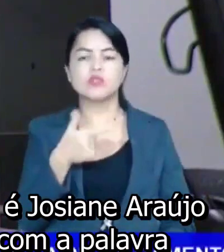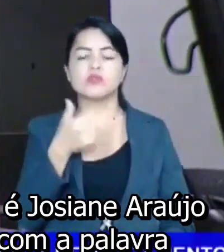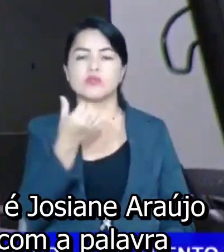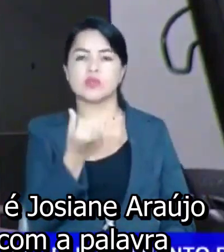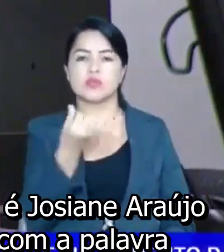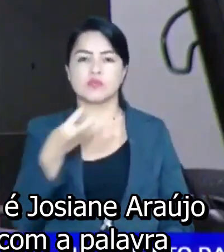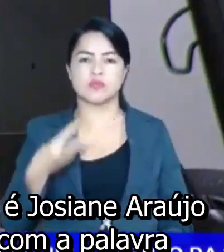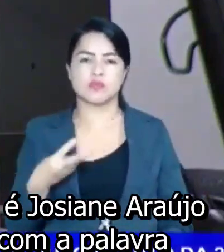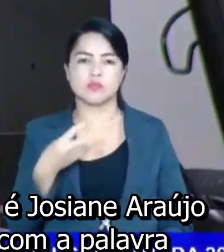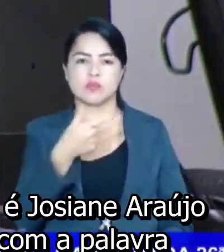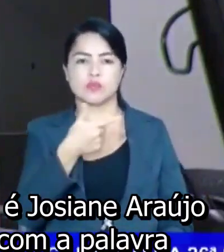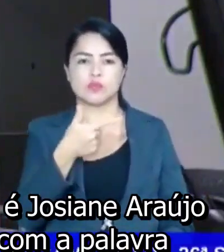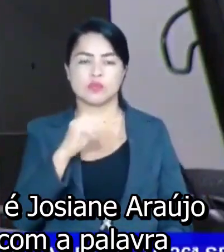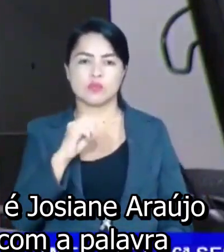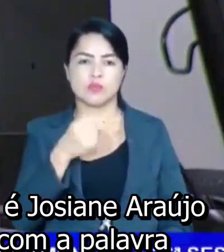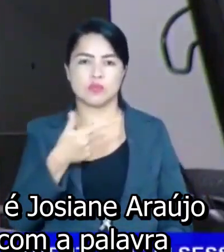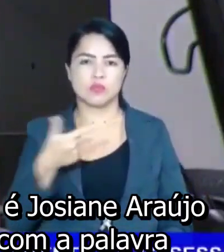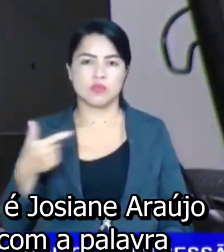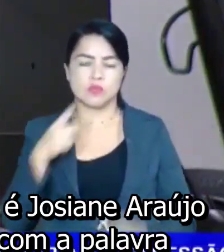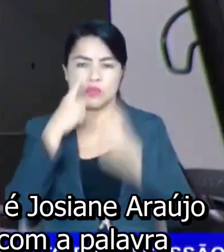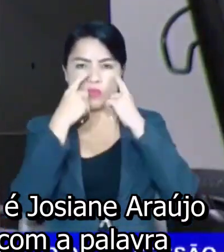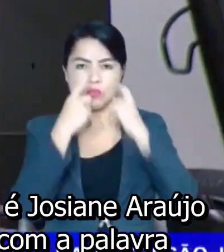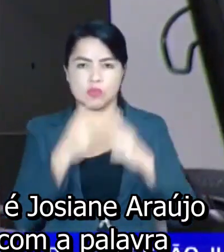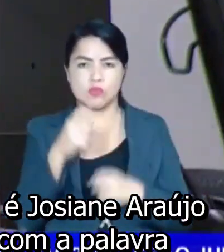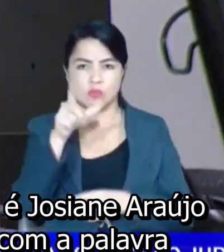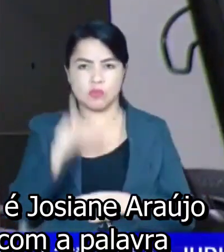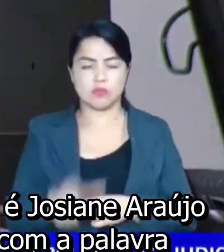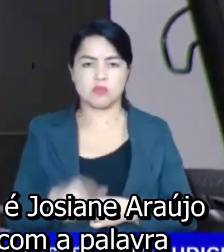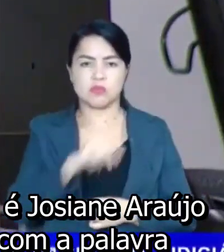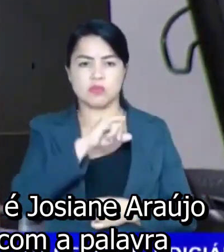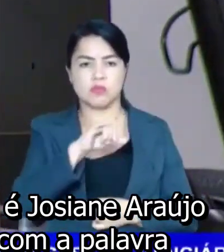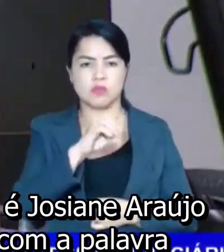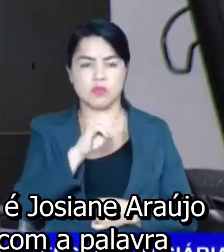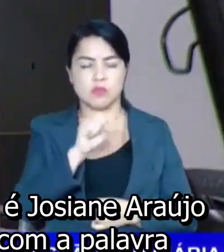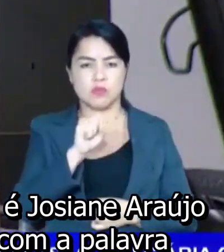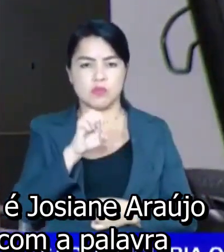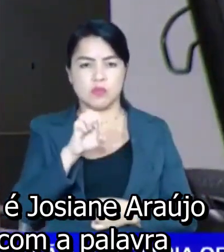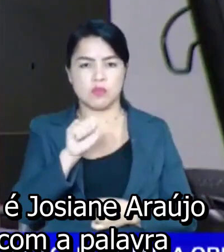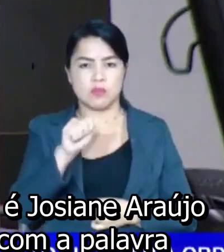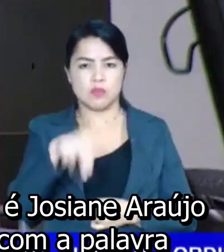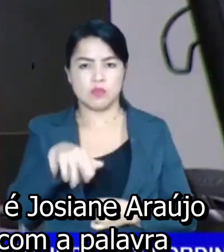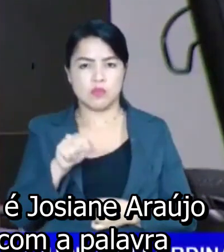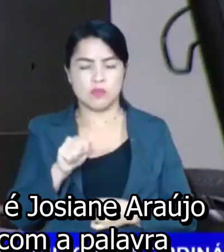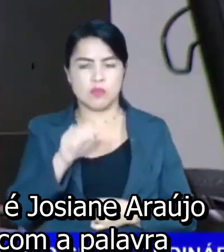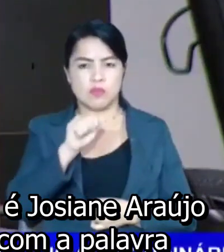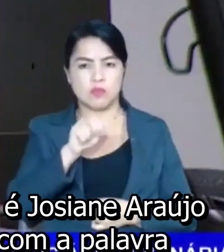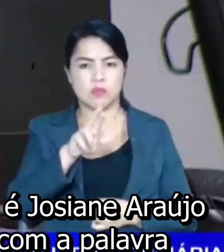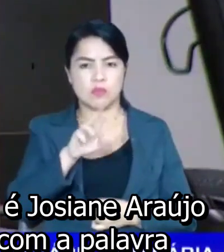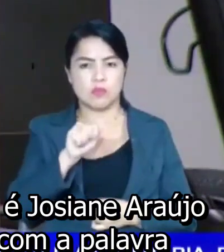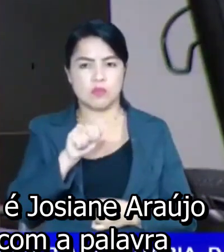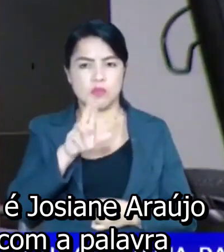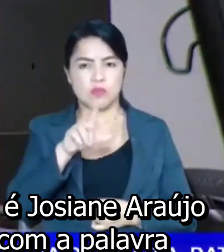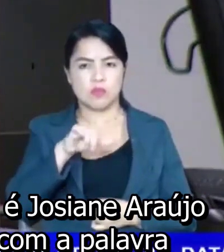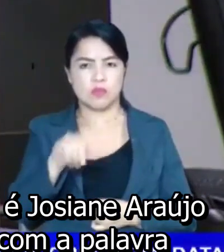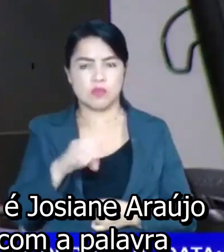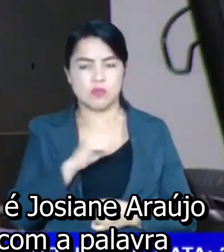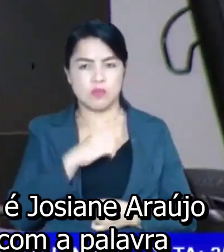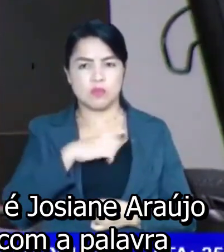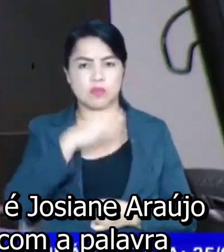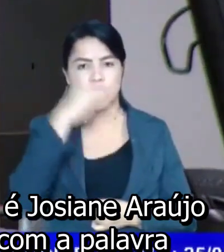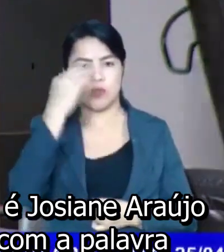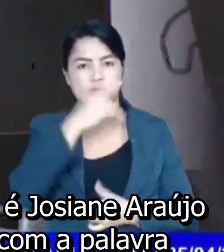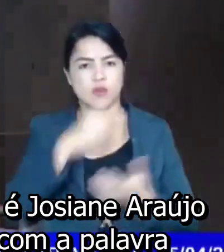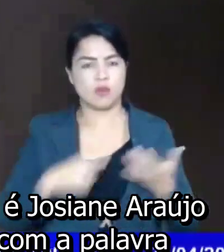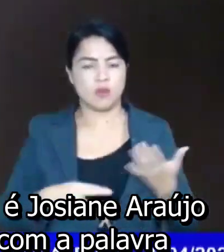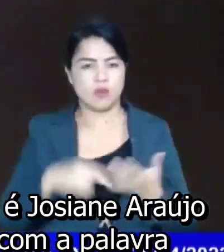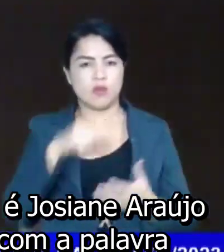2022. Interessada no caso é Josiane Araújo Nascimento. E a relatora é a